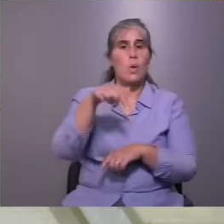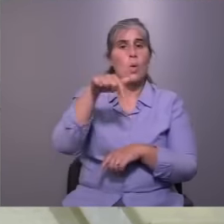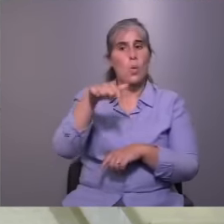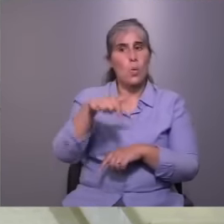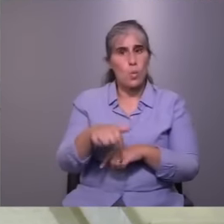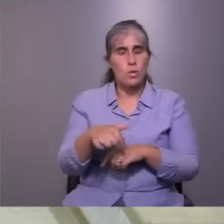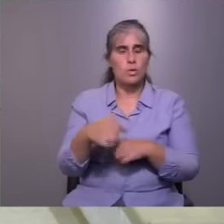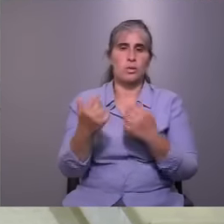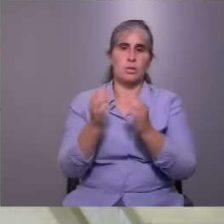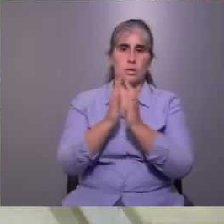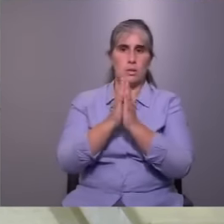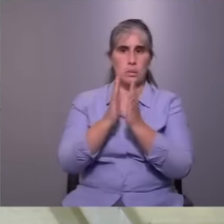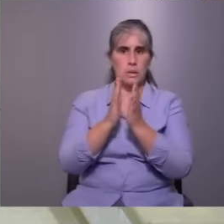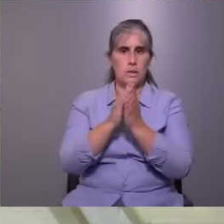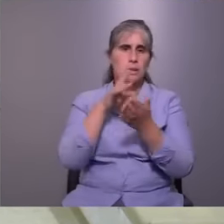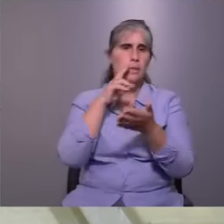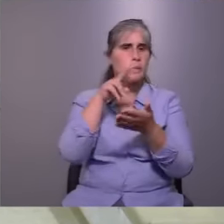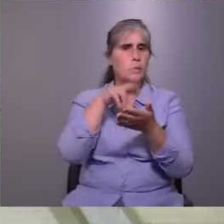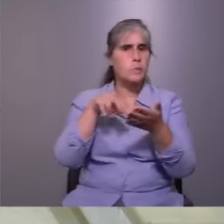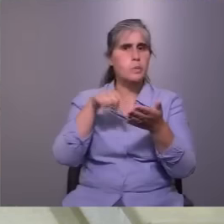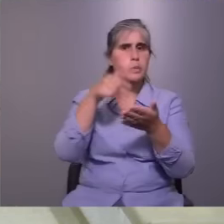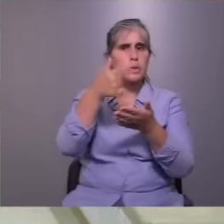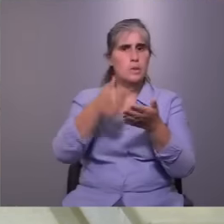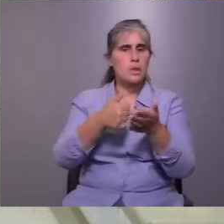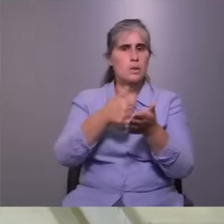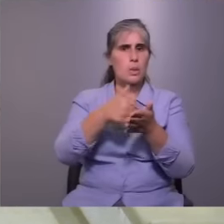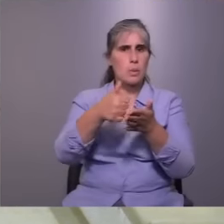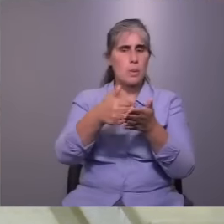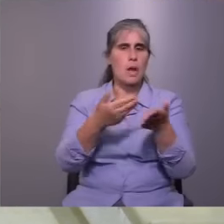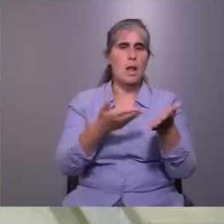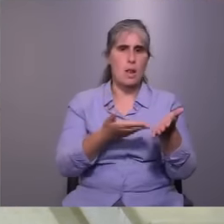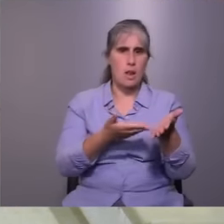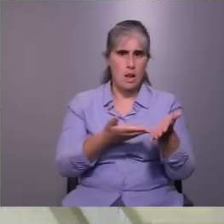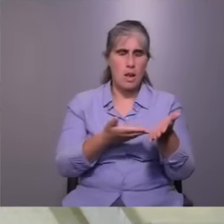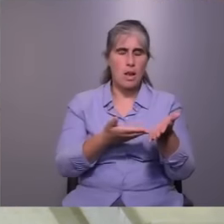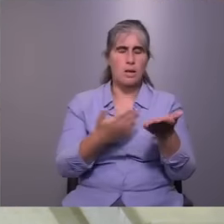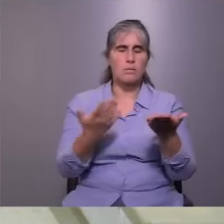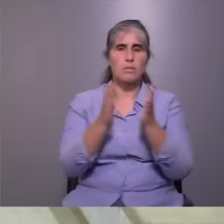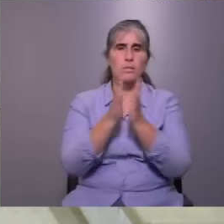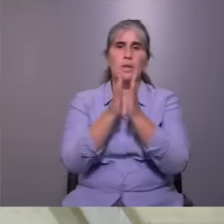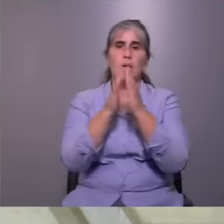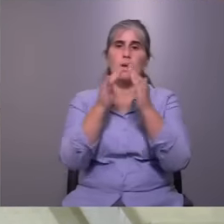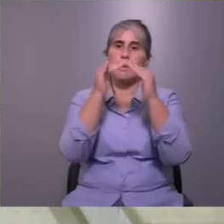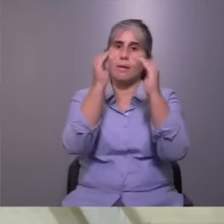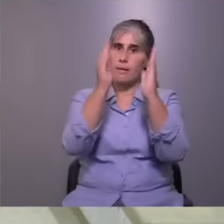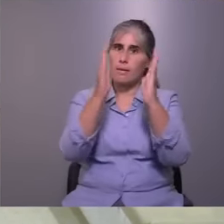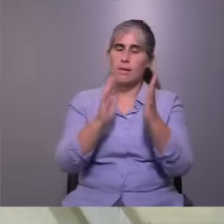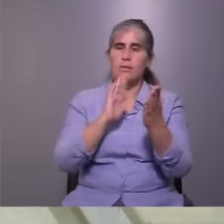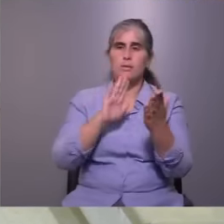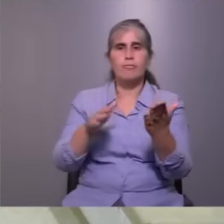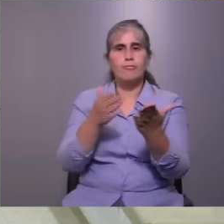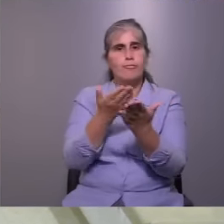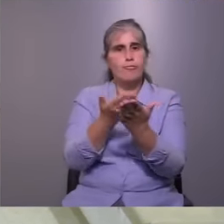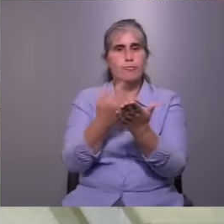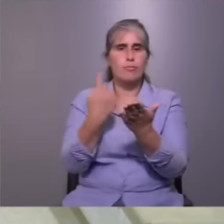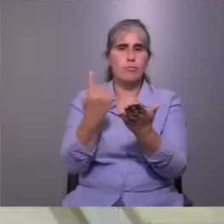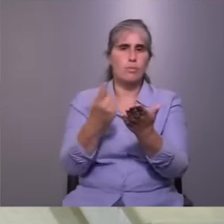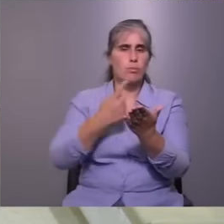Irmãos e irmãs, como há pouco dizíamos, tomamos hoje, na solene liturgia da palavra que vamos